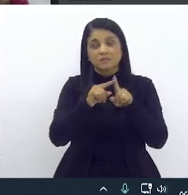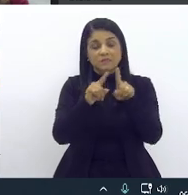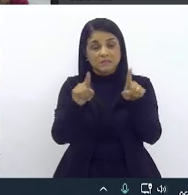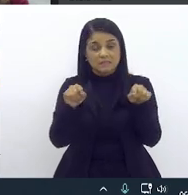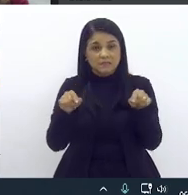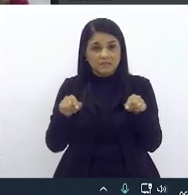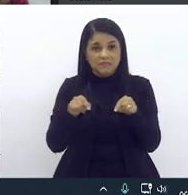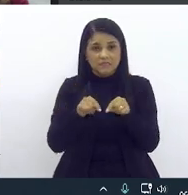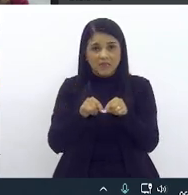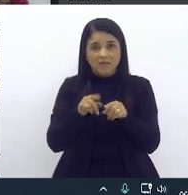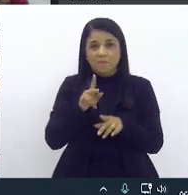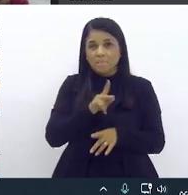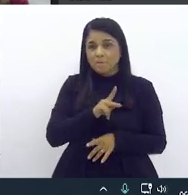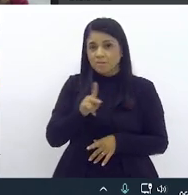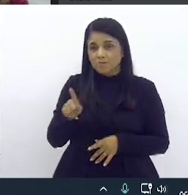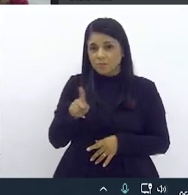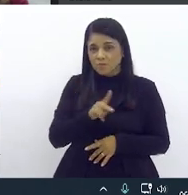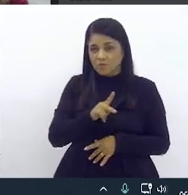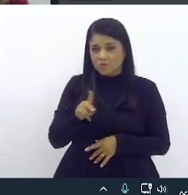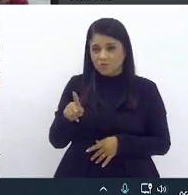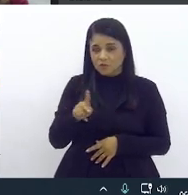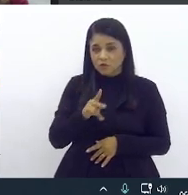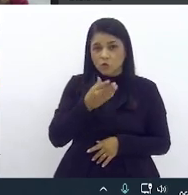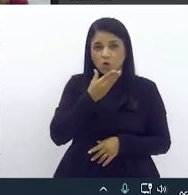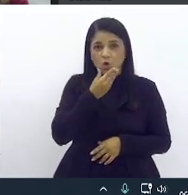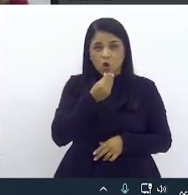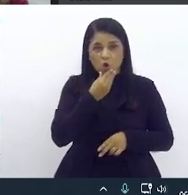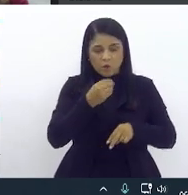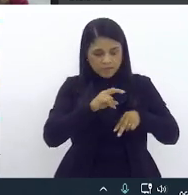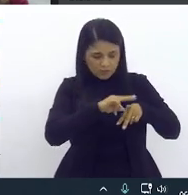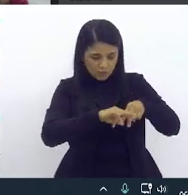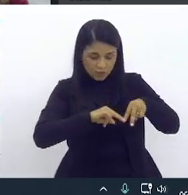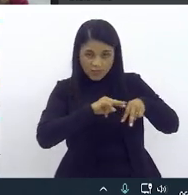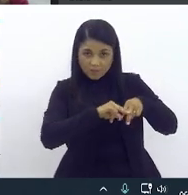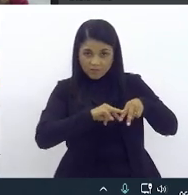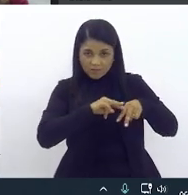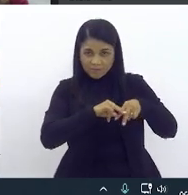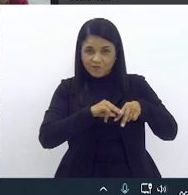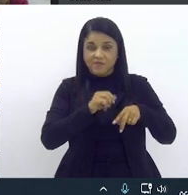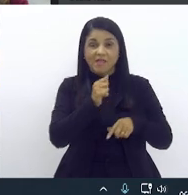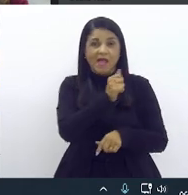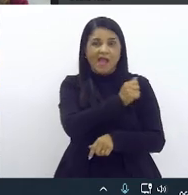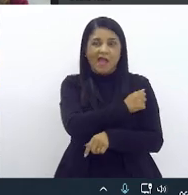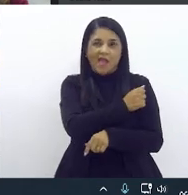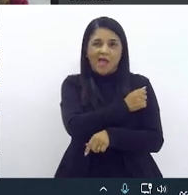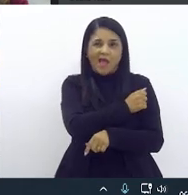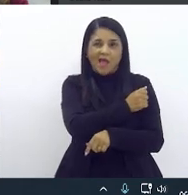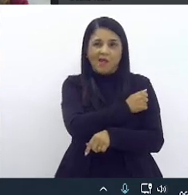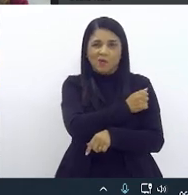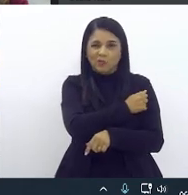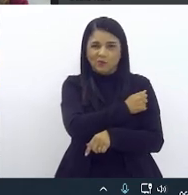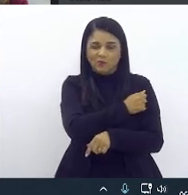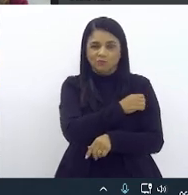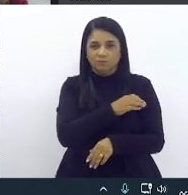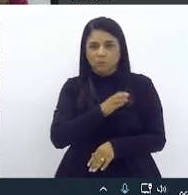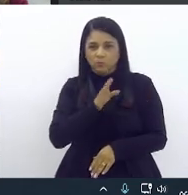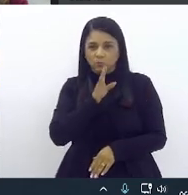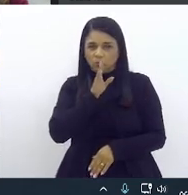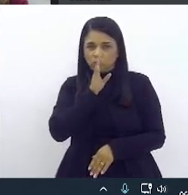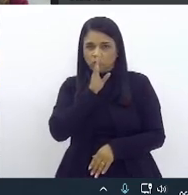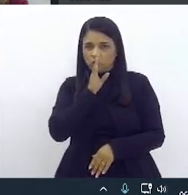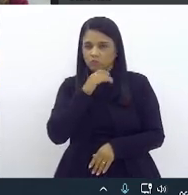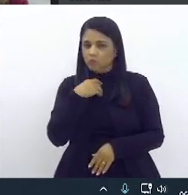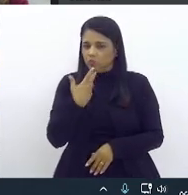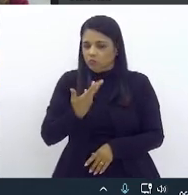aula um professor do gênero masculino, tem alunos que não se aventuram a